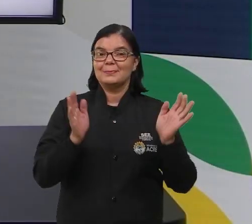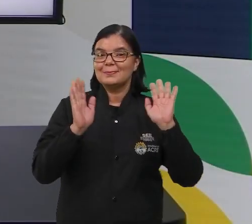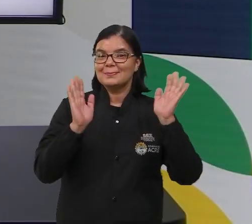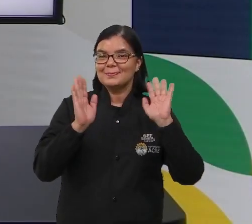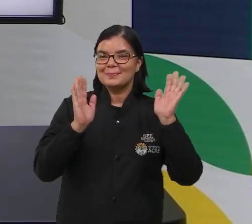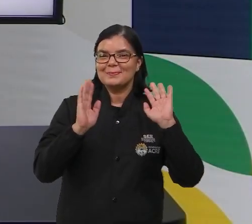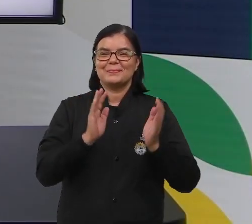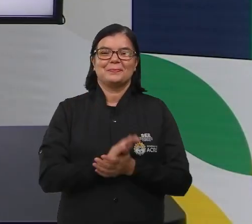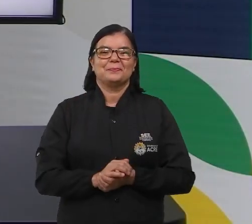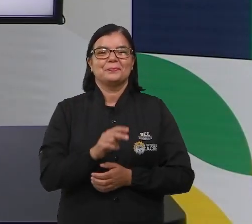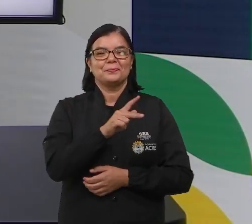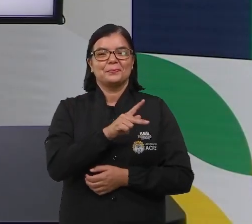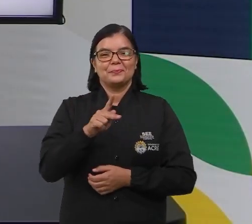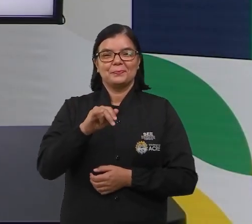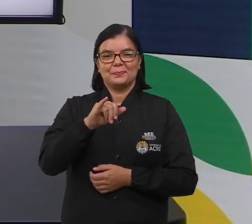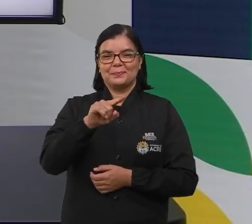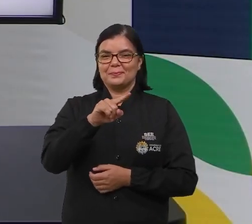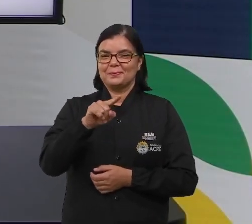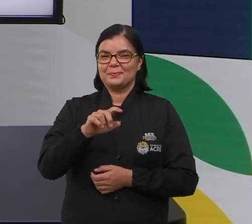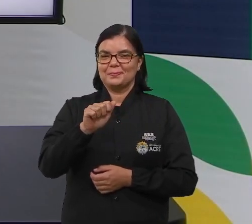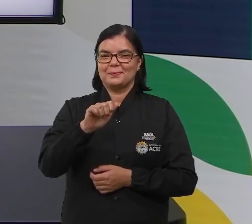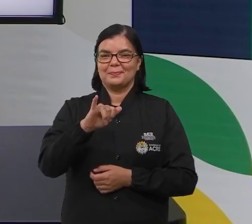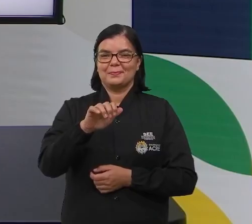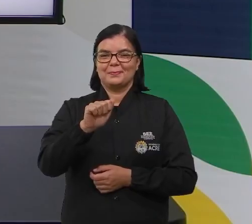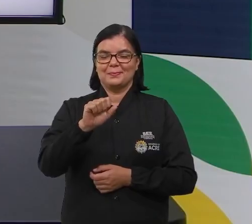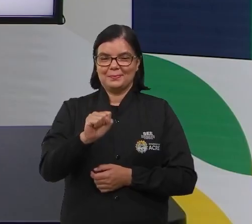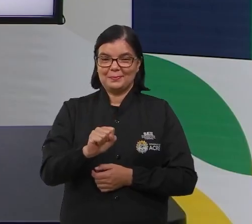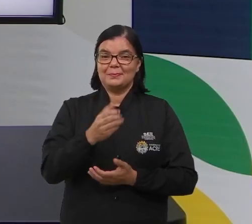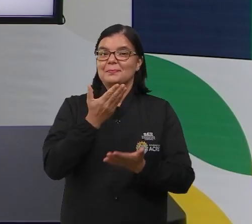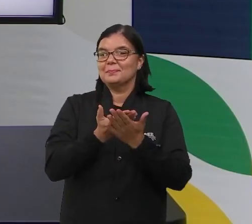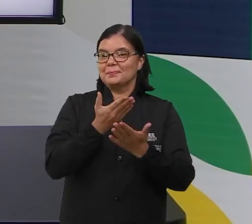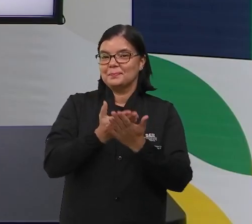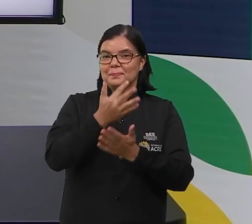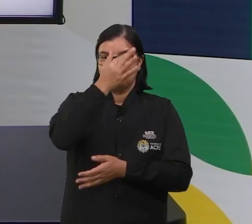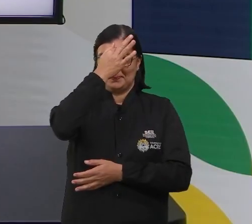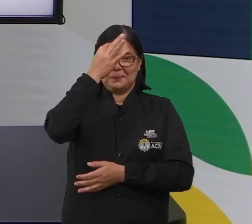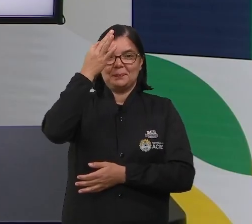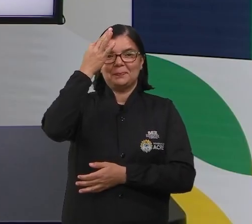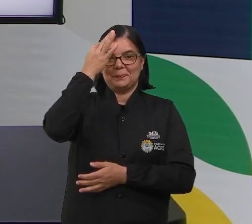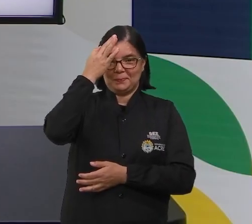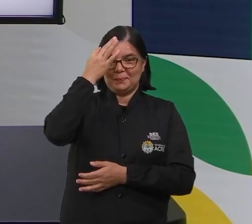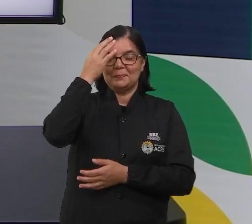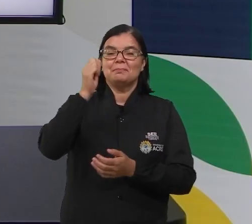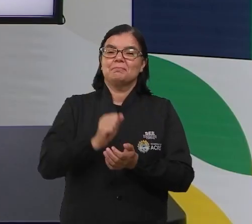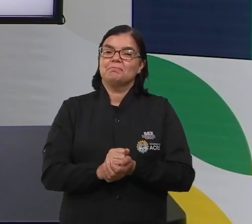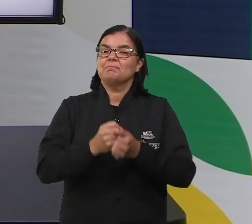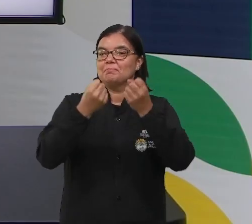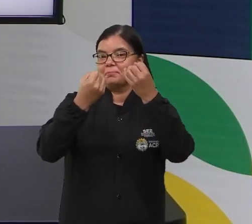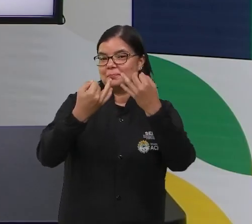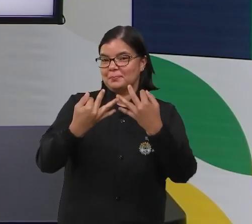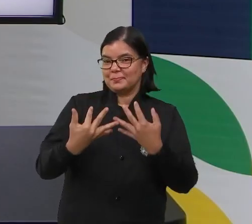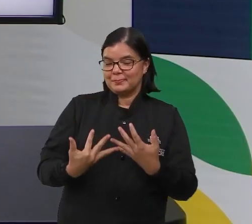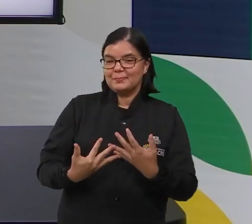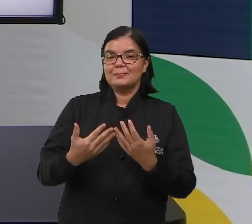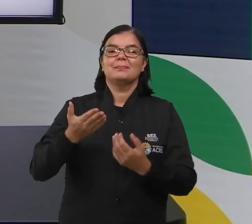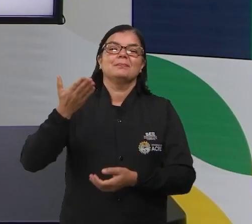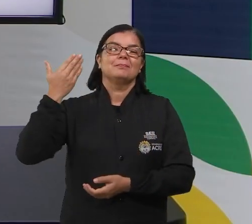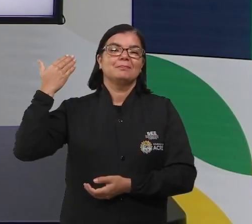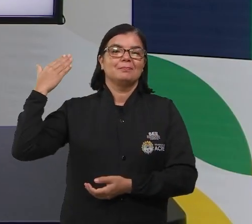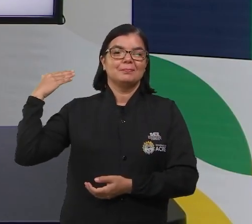Olá pessoal, sou o professor Isaías. Mais uma aula de filosofia que hoje ela é bem abrangente, vai da